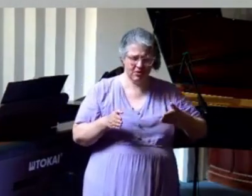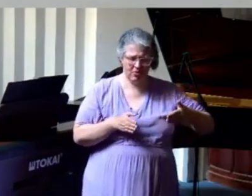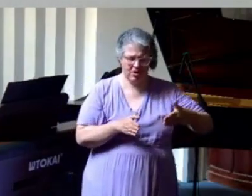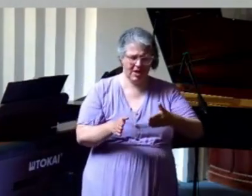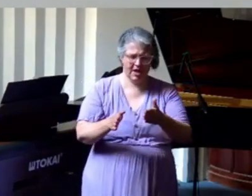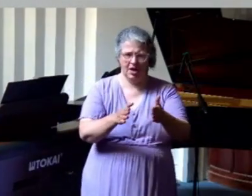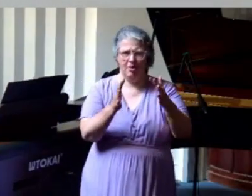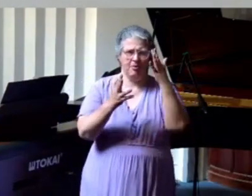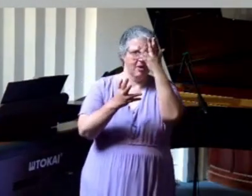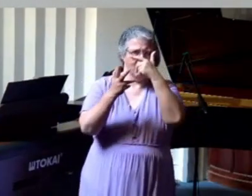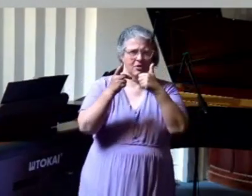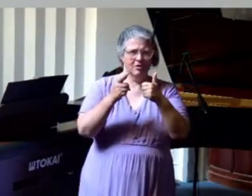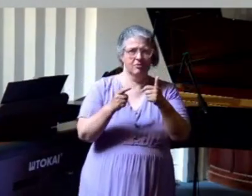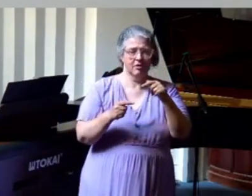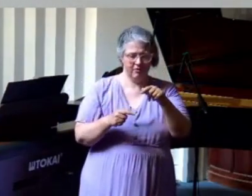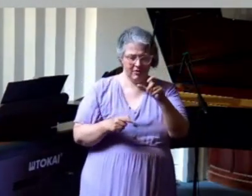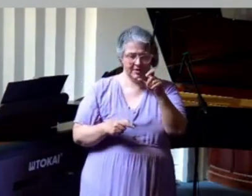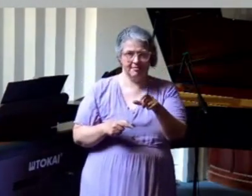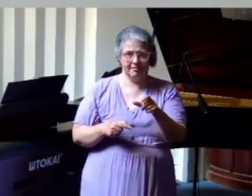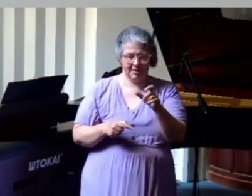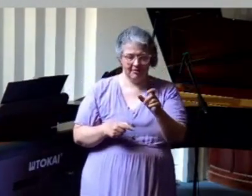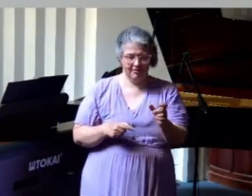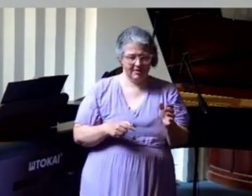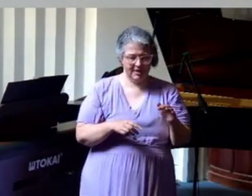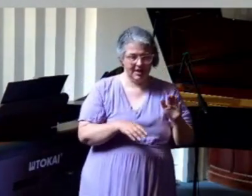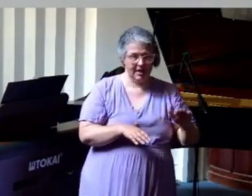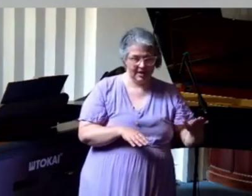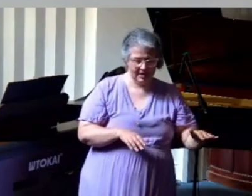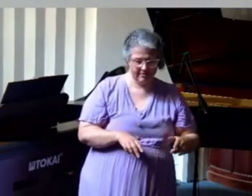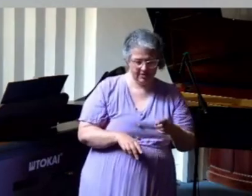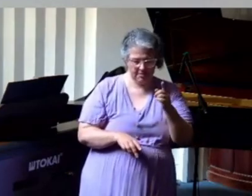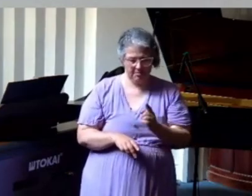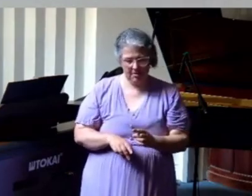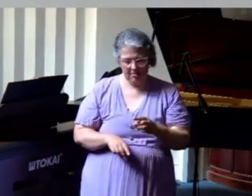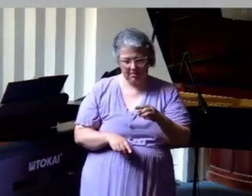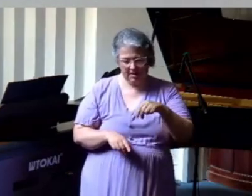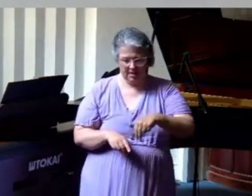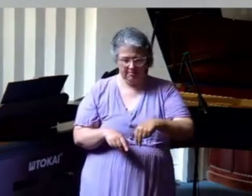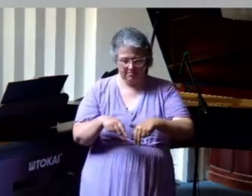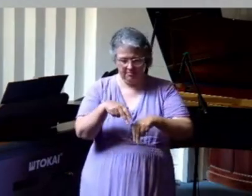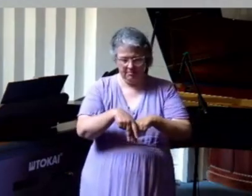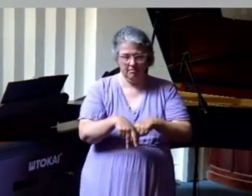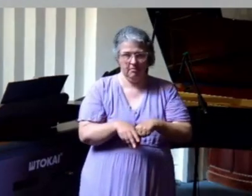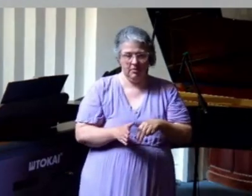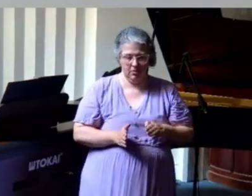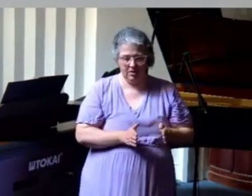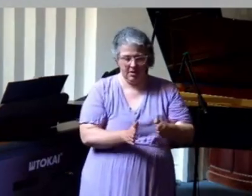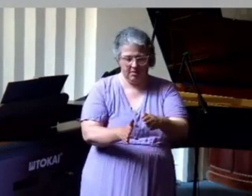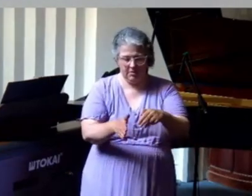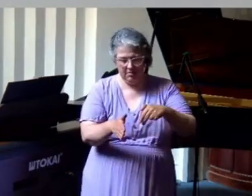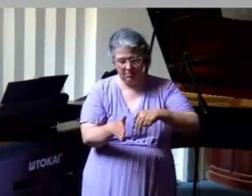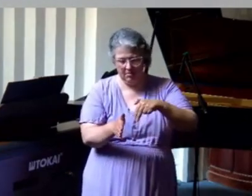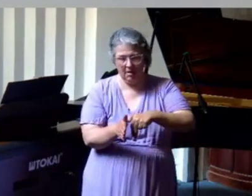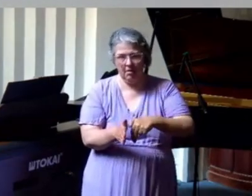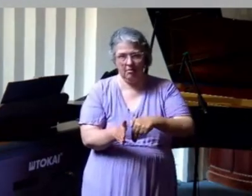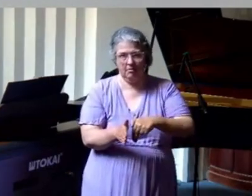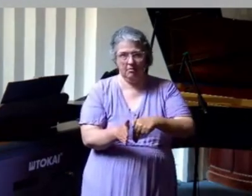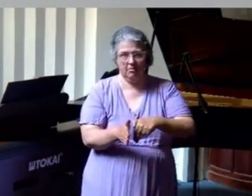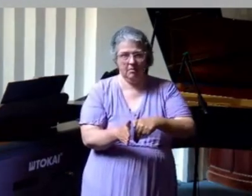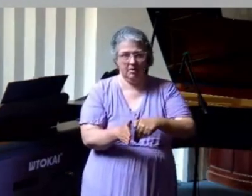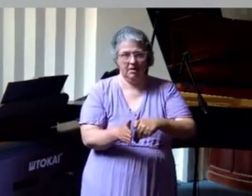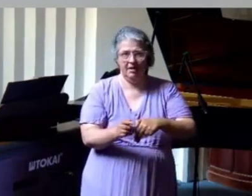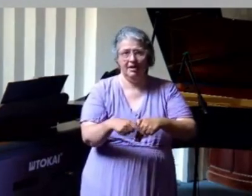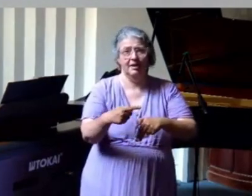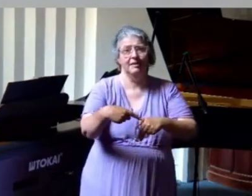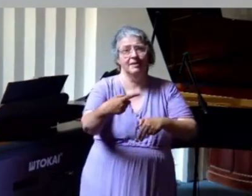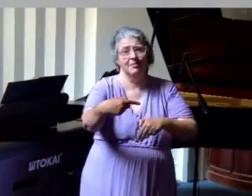com vocês nele. Vocês crianças agora, nessa idade, no começo do caminho. Depois vocês